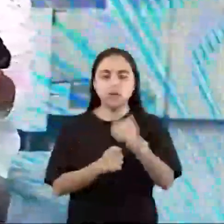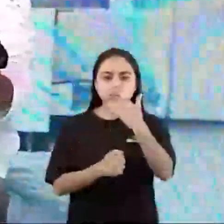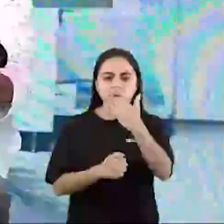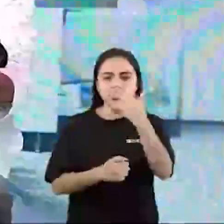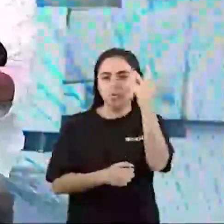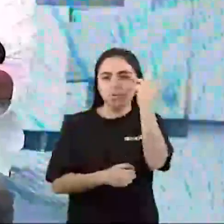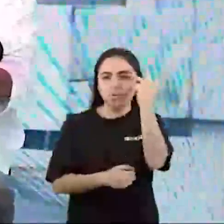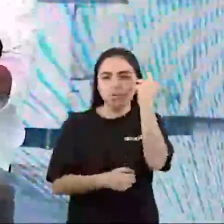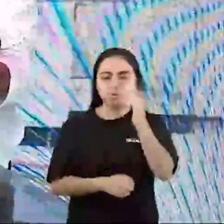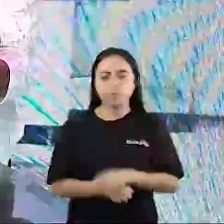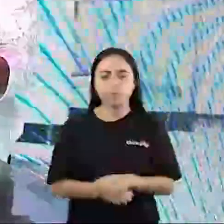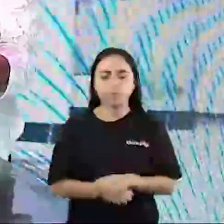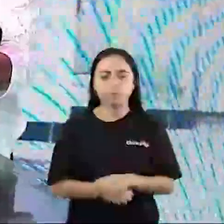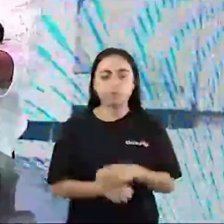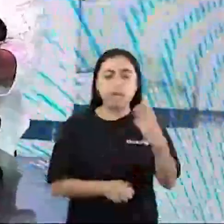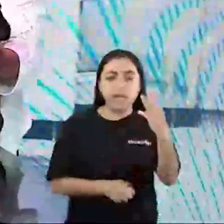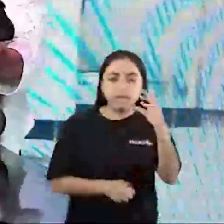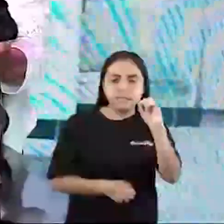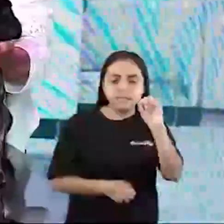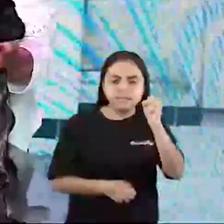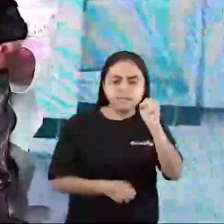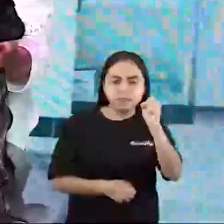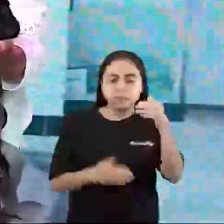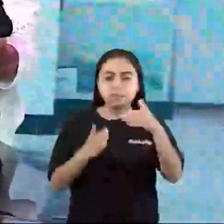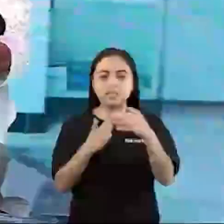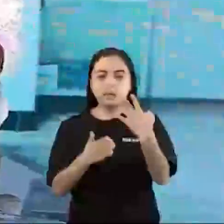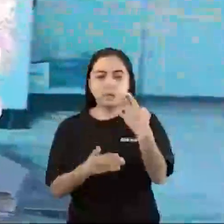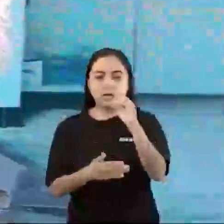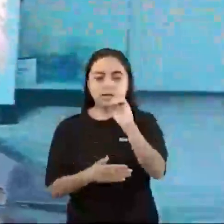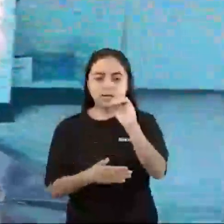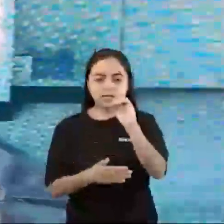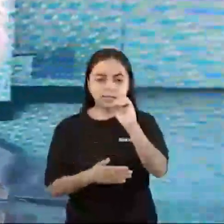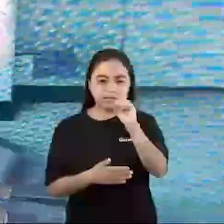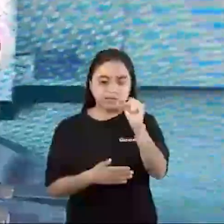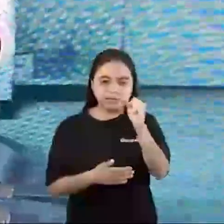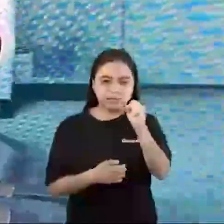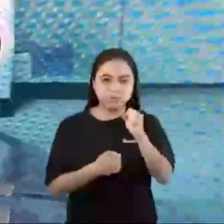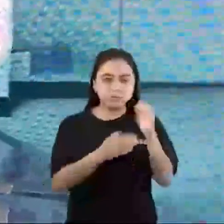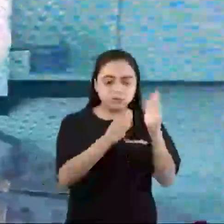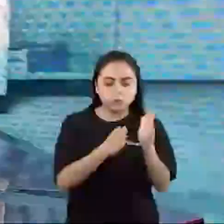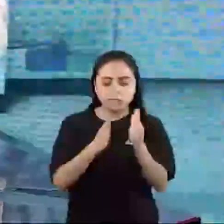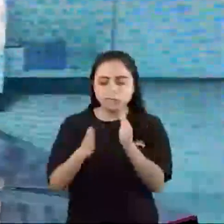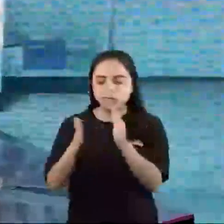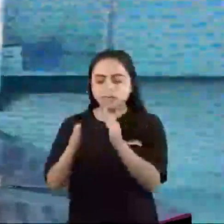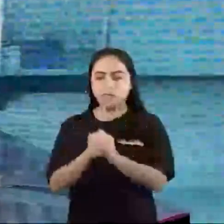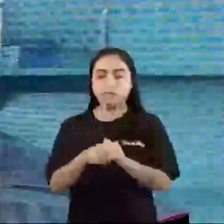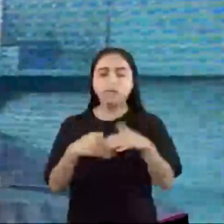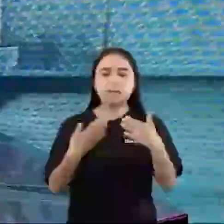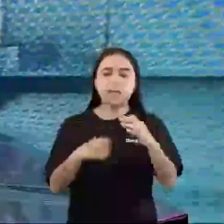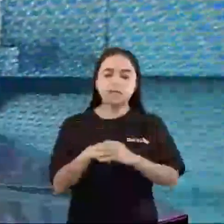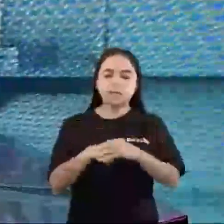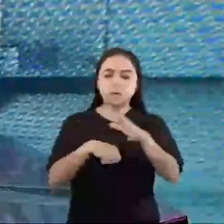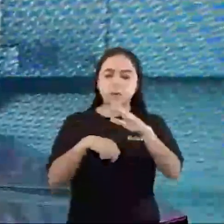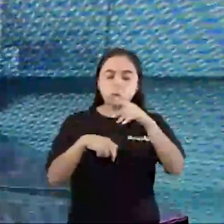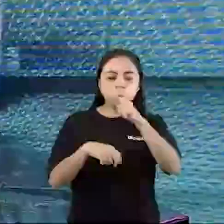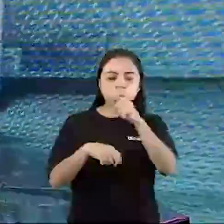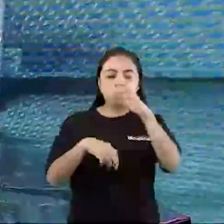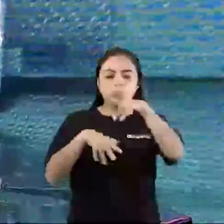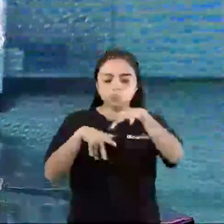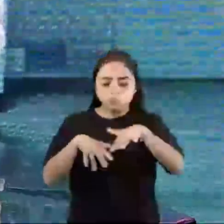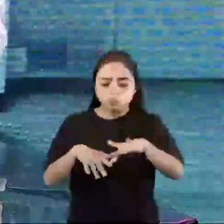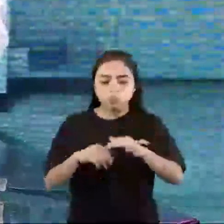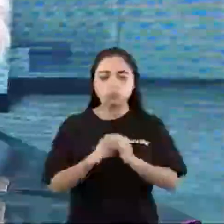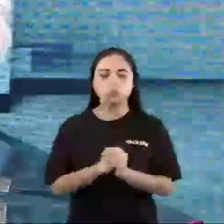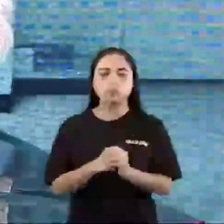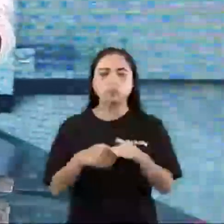convencional. 30 a 40 segundos entre cada etapa. E depois disso, a gente faz um enxágue em água.